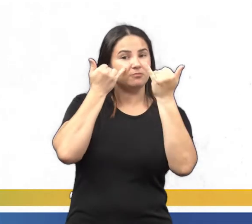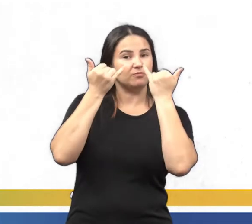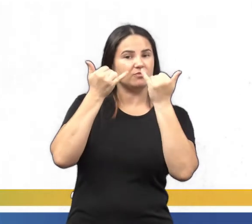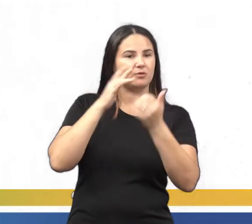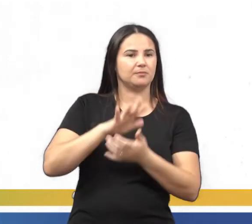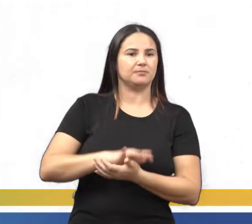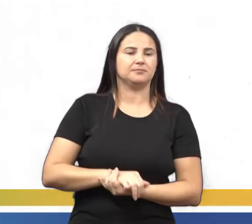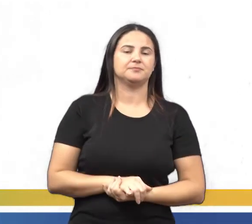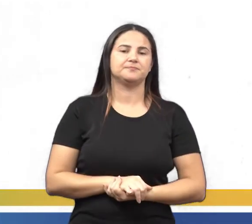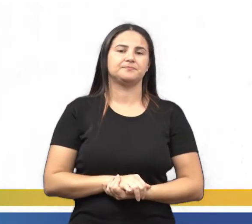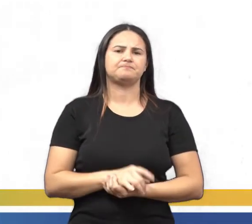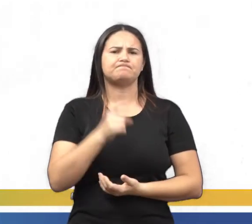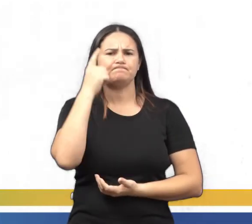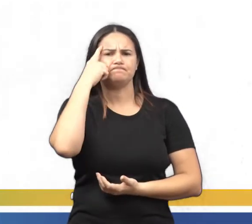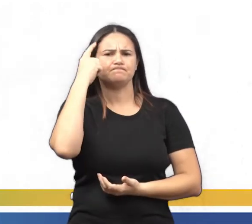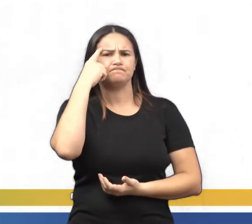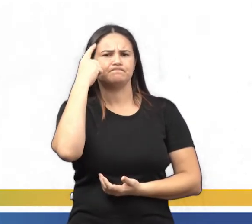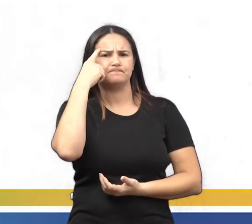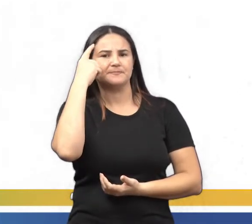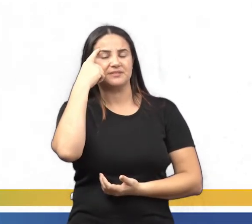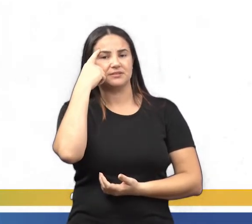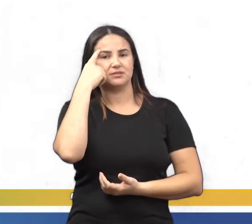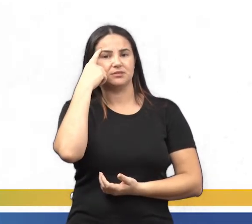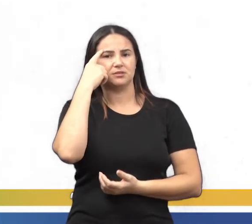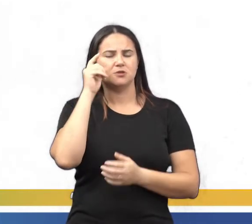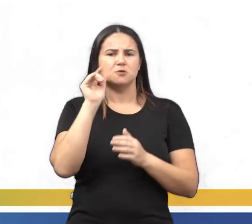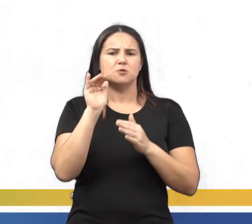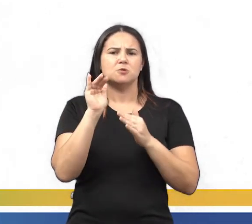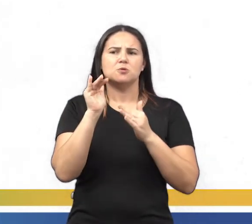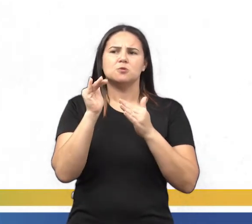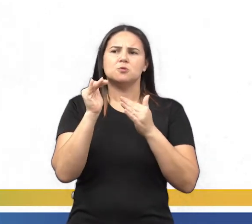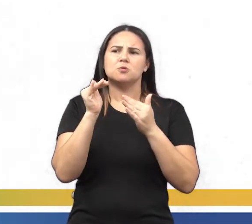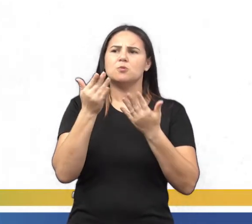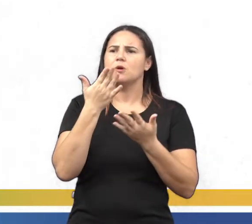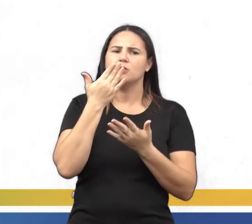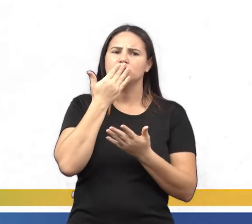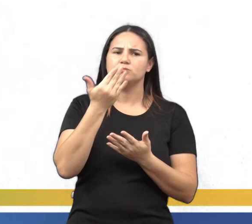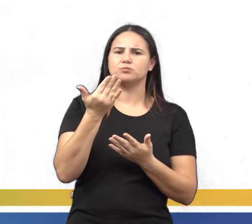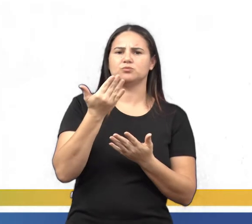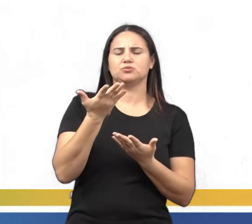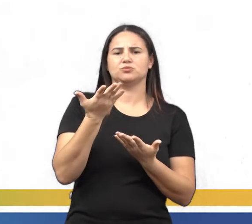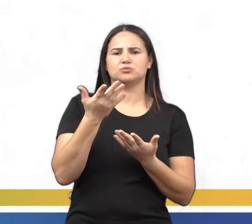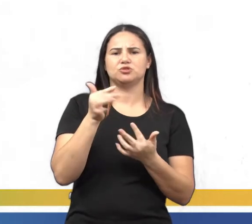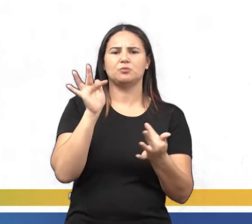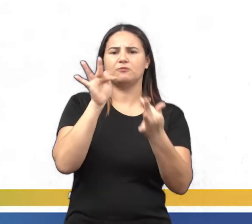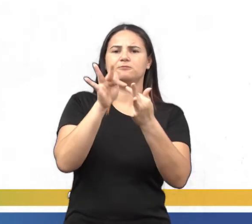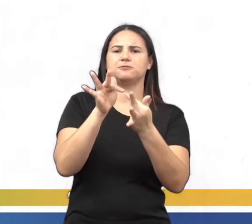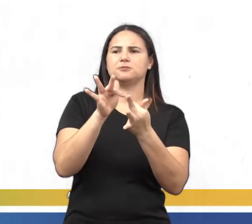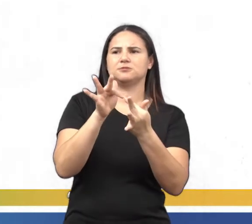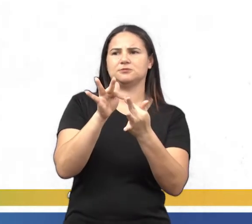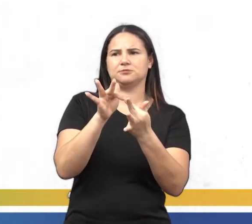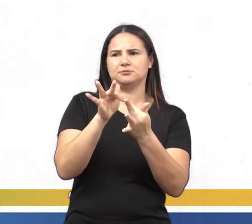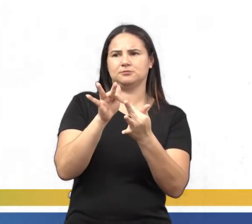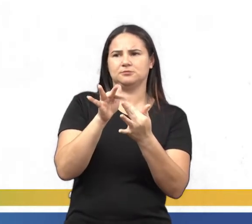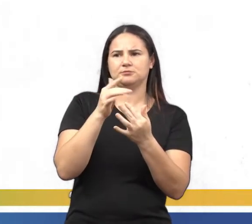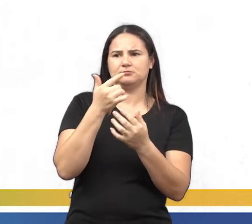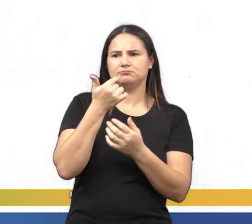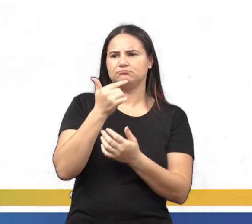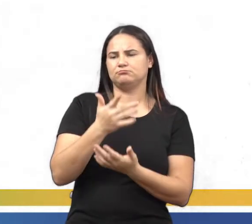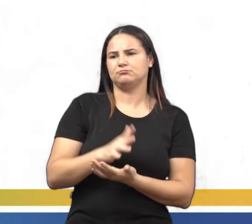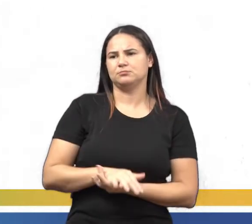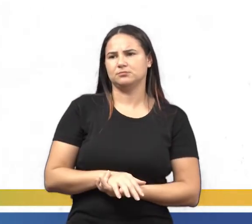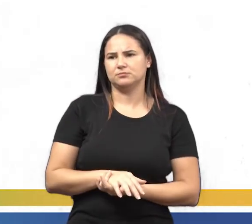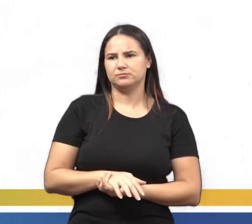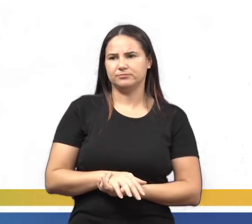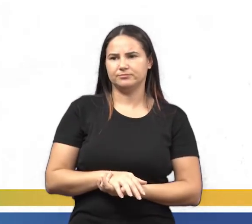informar. Pensando nisso, qual a função da linguagem está presente nesse texto que a gente acabou de ler? Será que é a letra A,